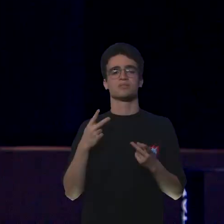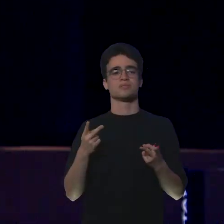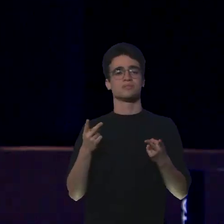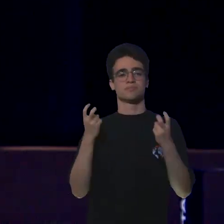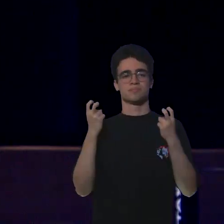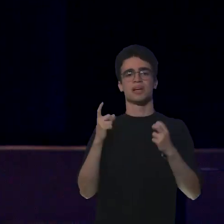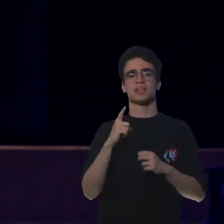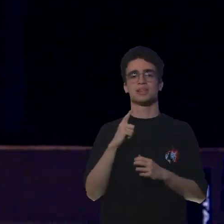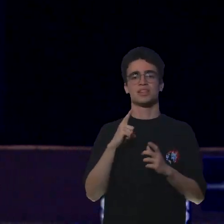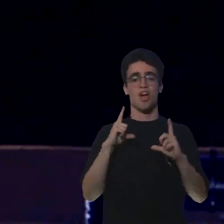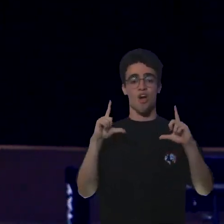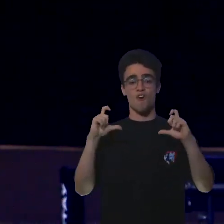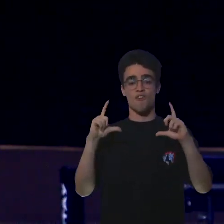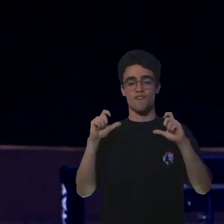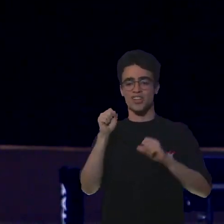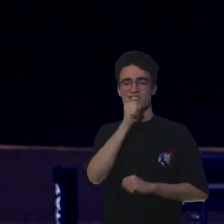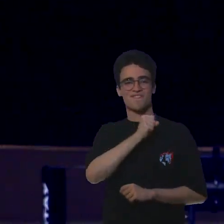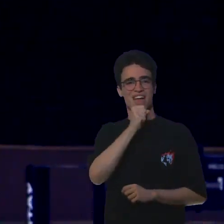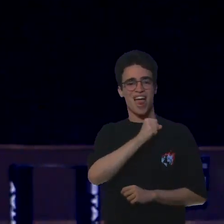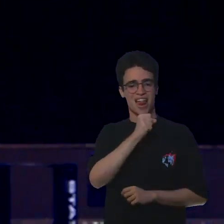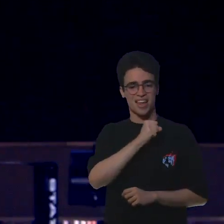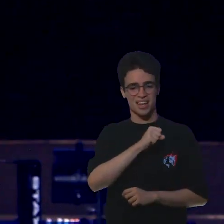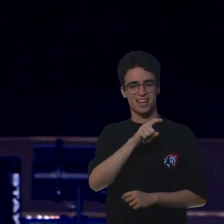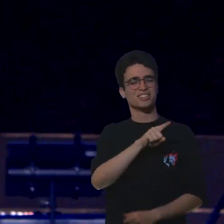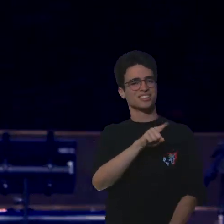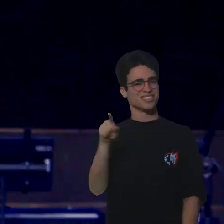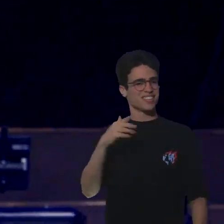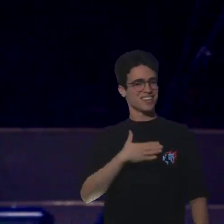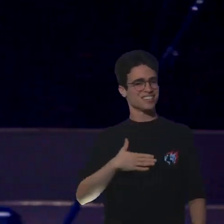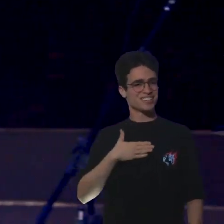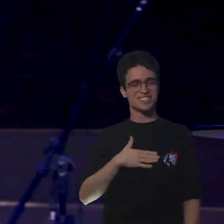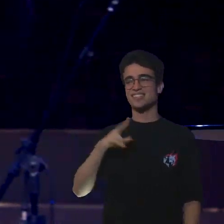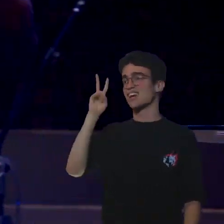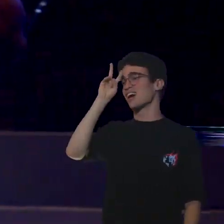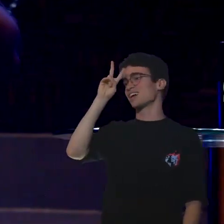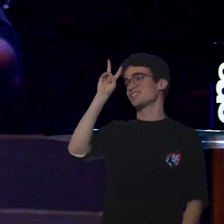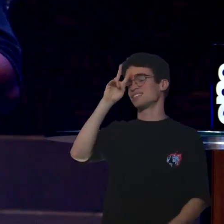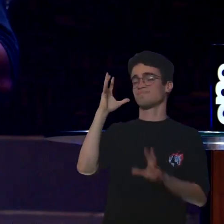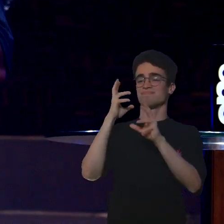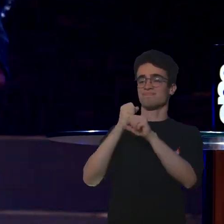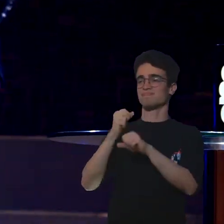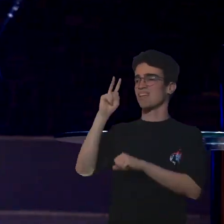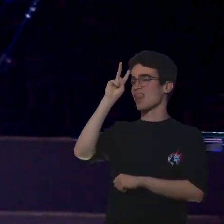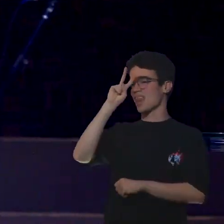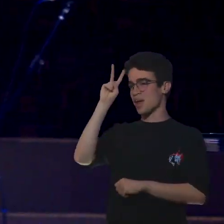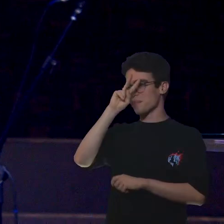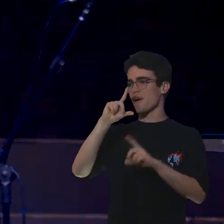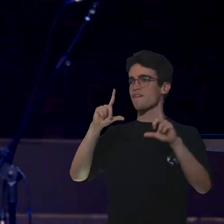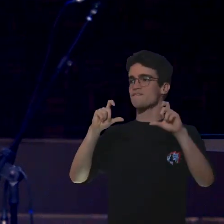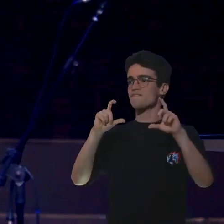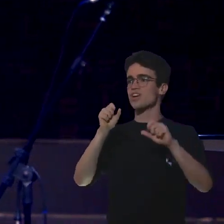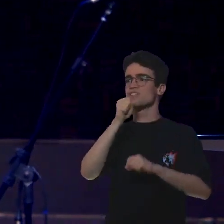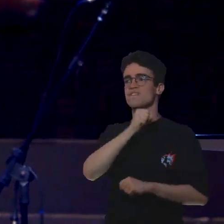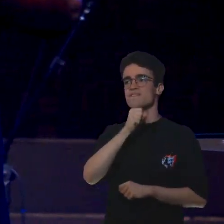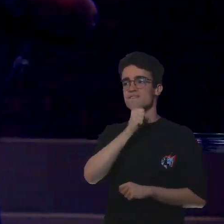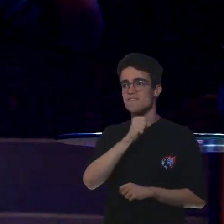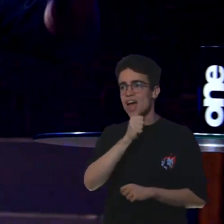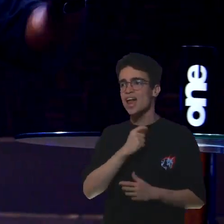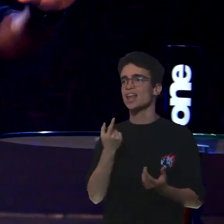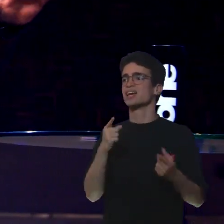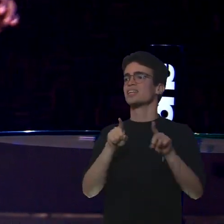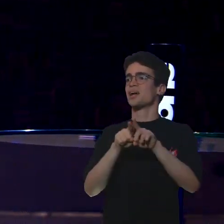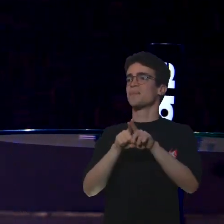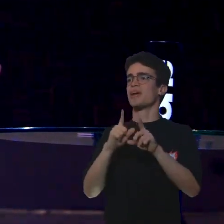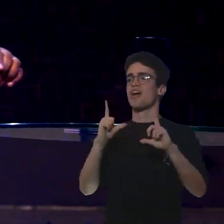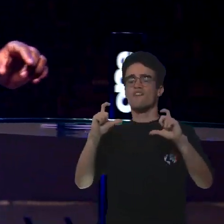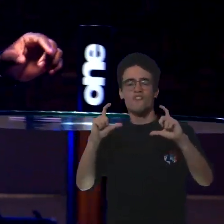antiga, quantos aqui gostam de revisar memórias, né, de fotos antigas? Principalmente aquelas fotos com